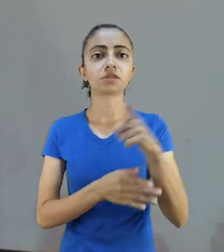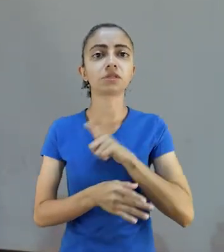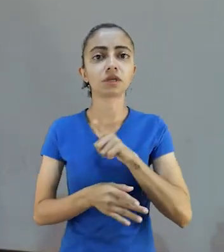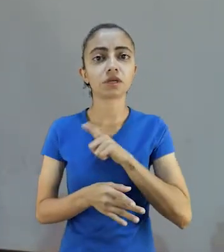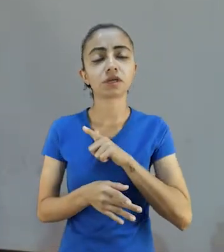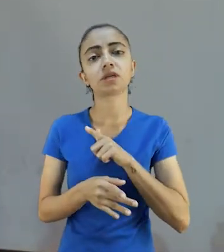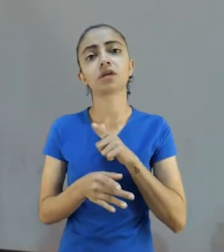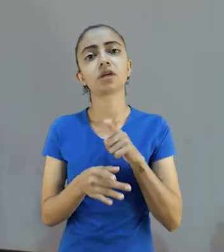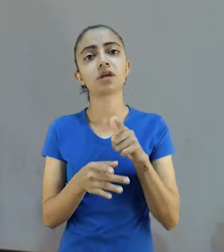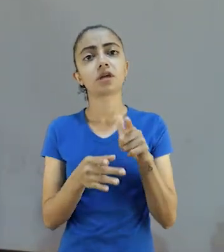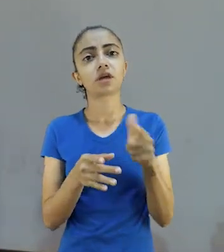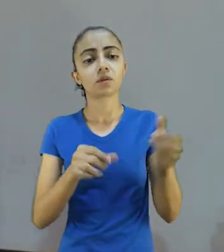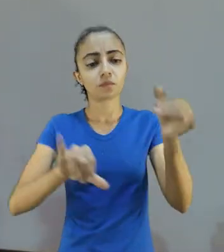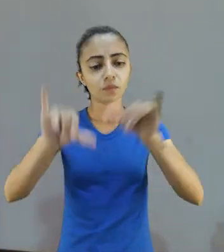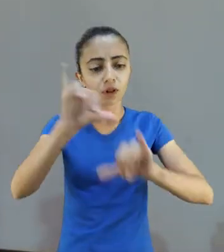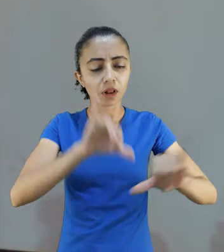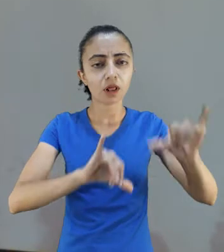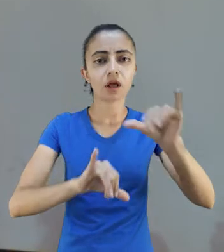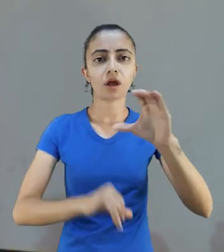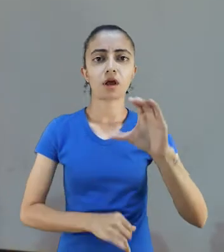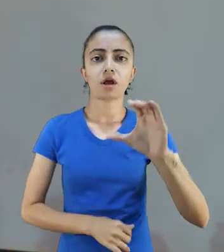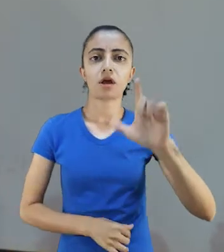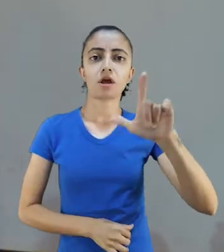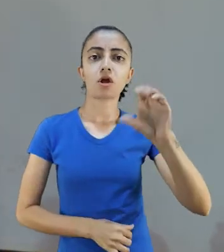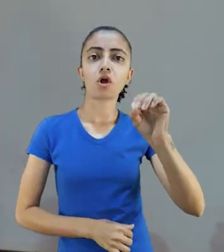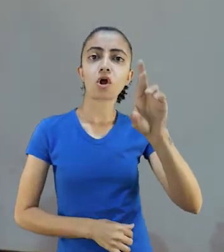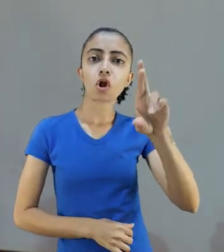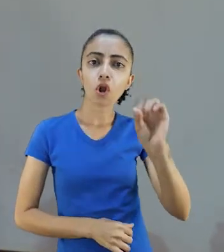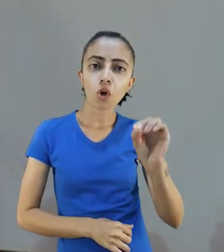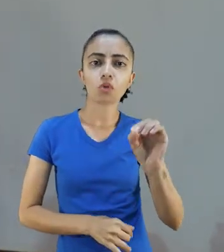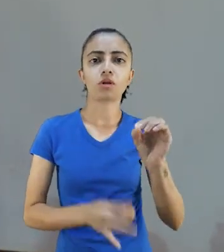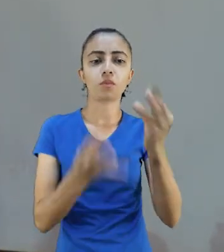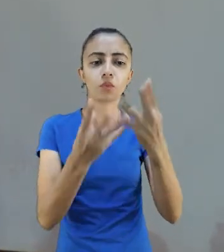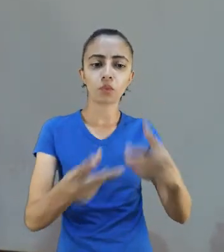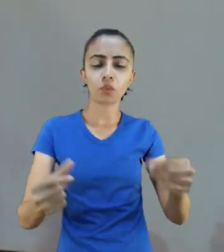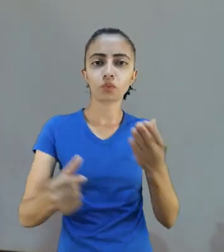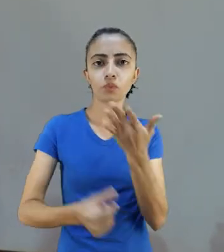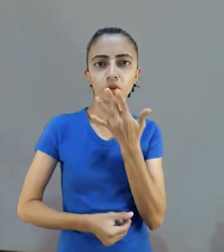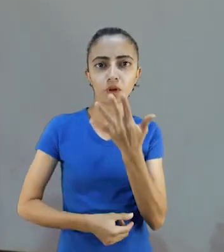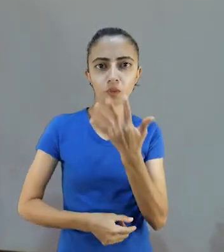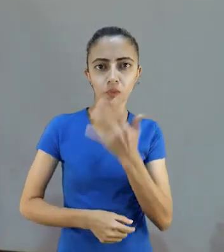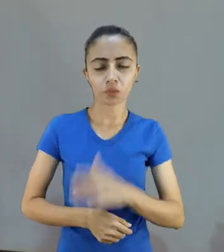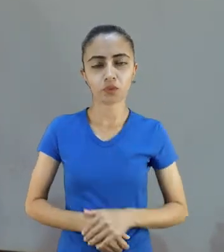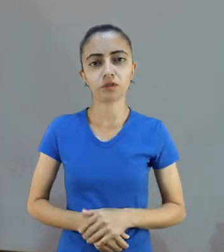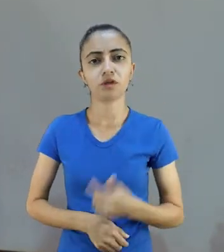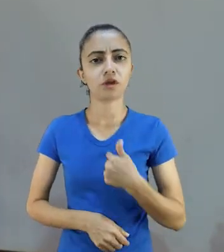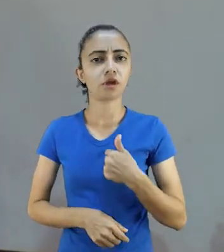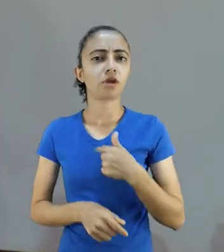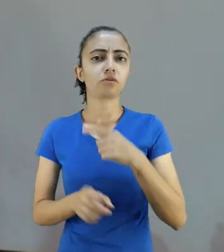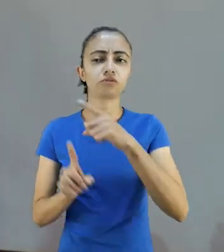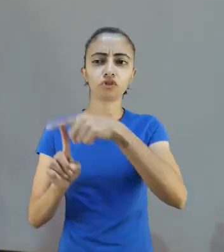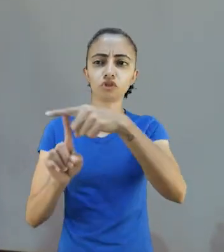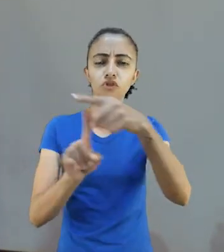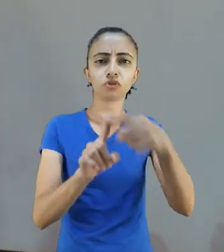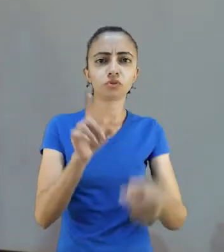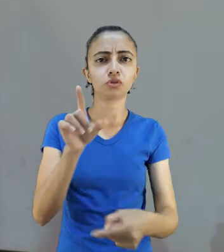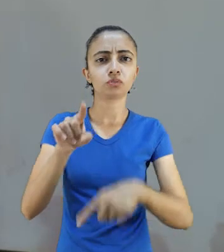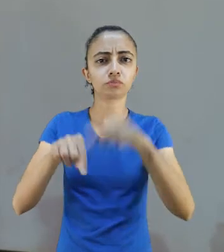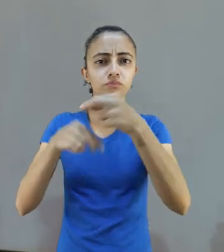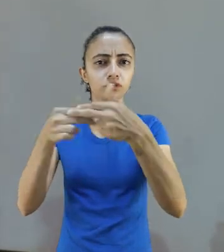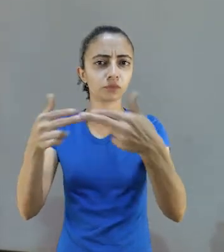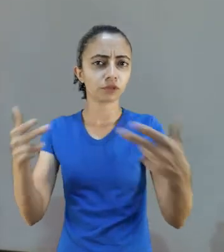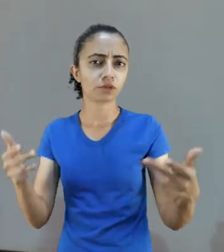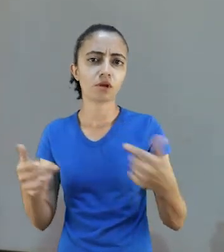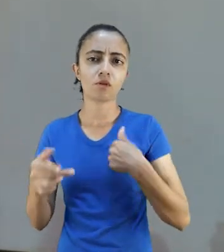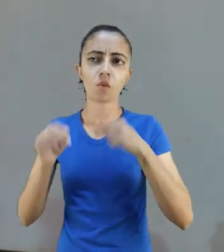Trabalho com todo tipo de semente, faço mandala, faço quadros. as rosas, também tem